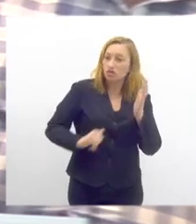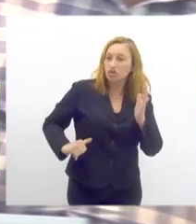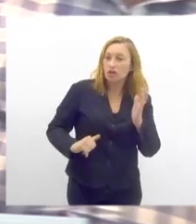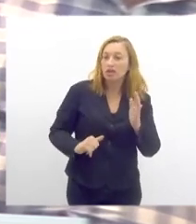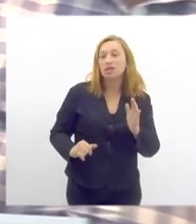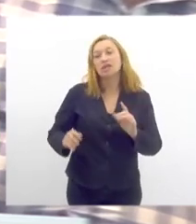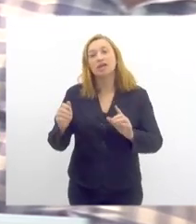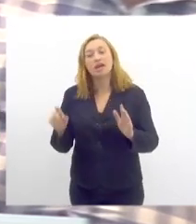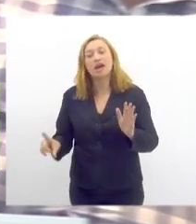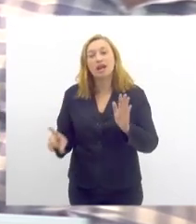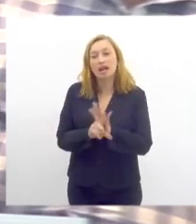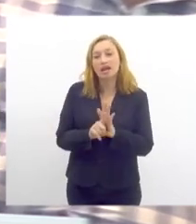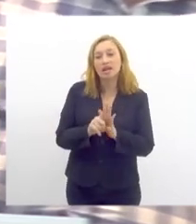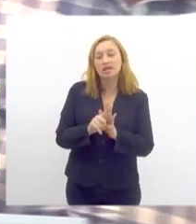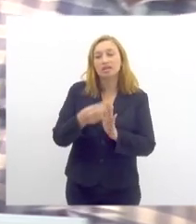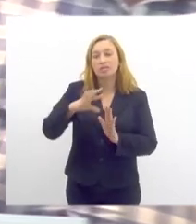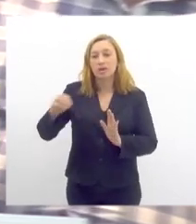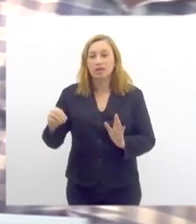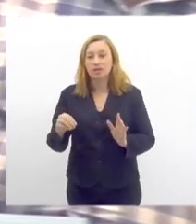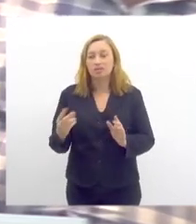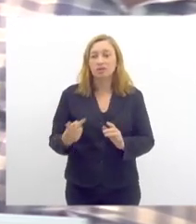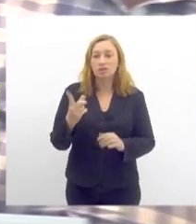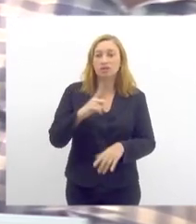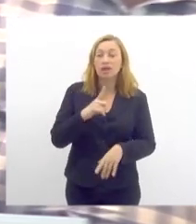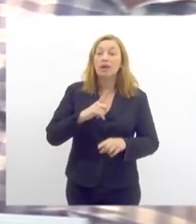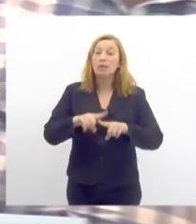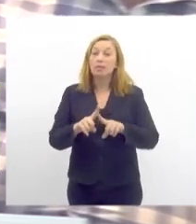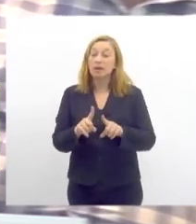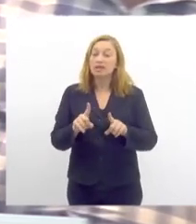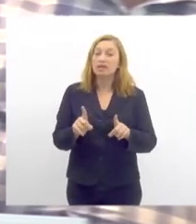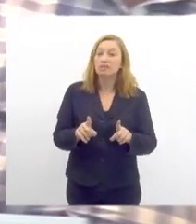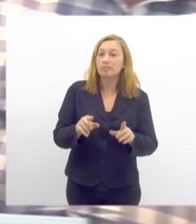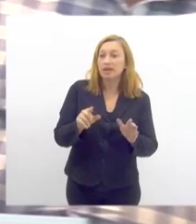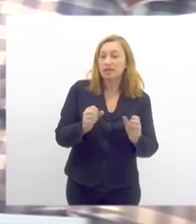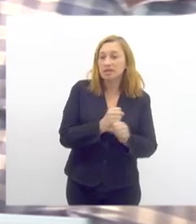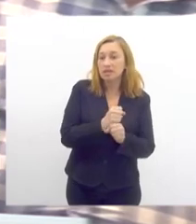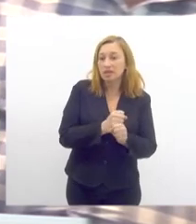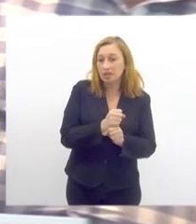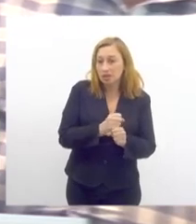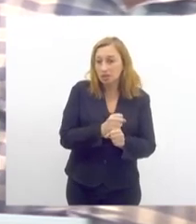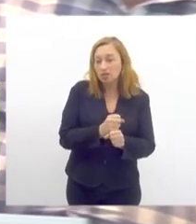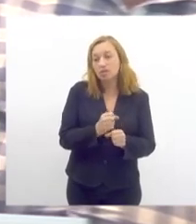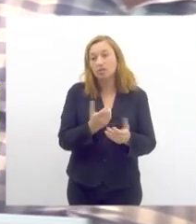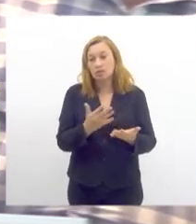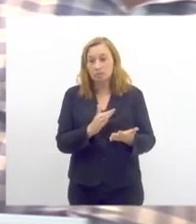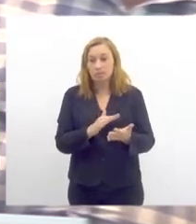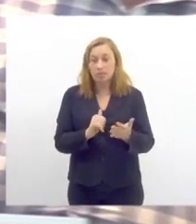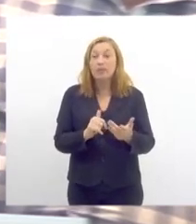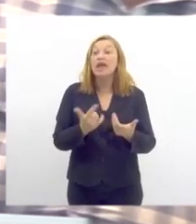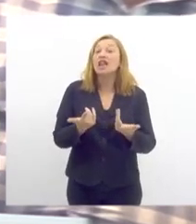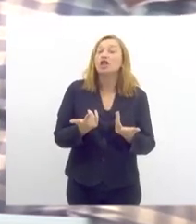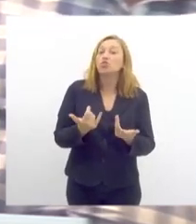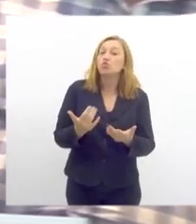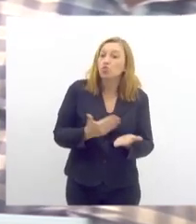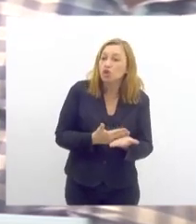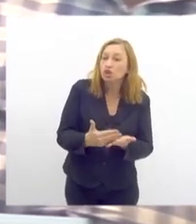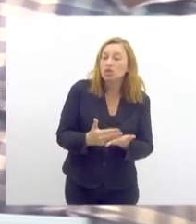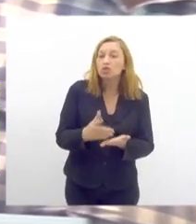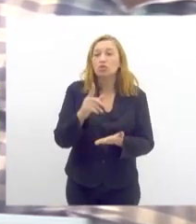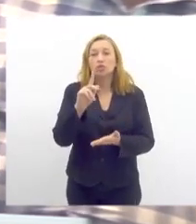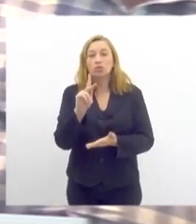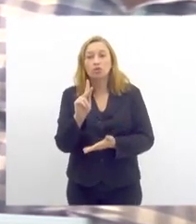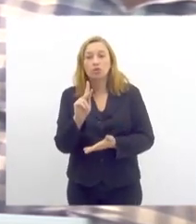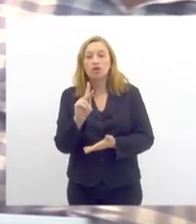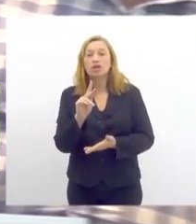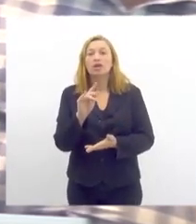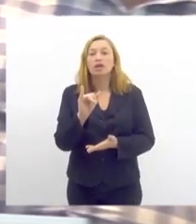está valendo. Para esse ano, nós tivemos uma frustração de receita de 170 milhões de reais. Então, desde o início, quando o Igor se